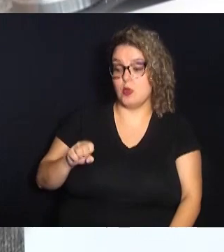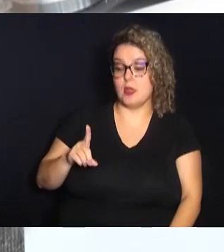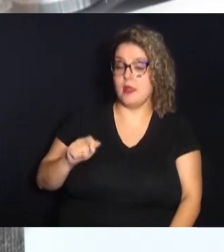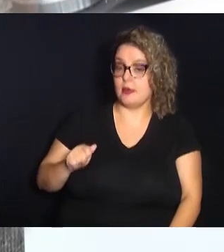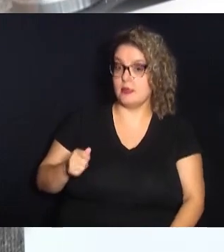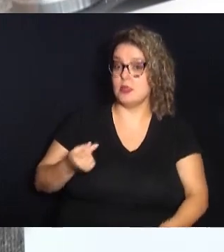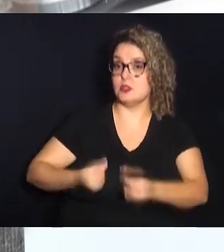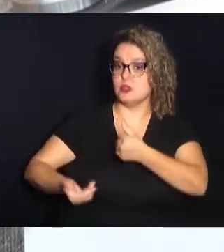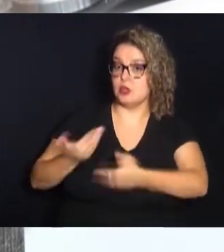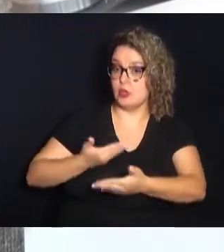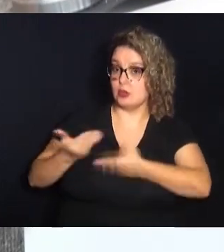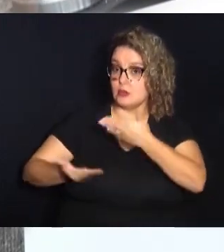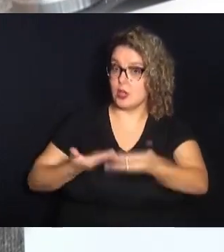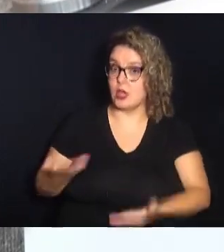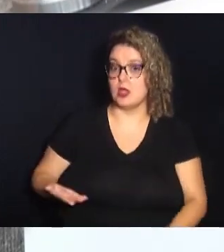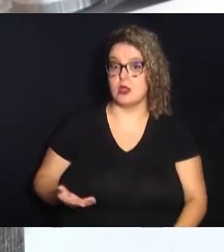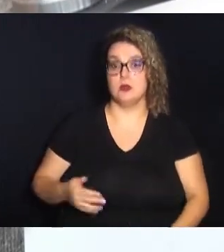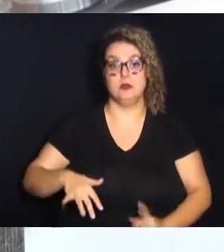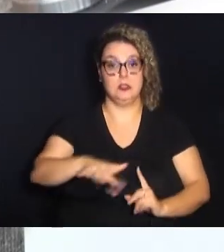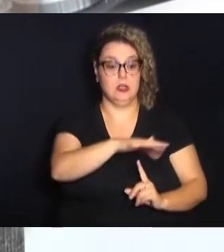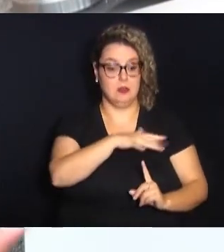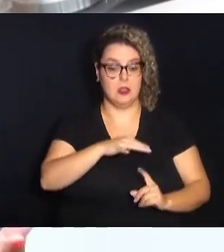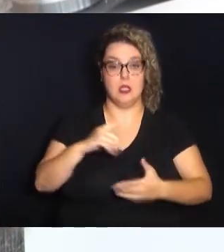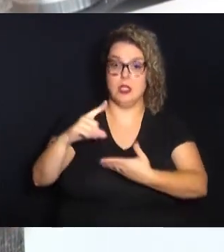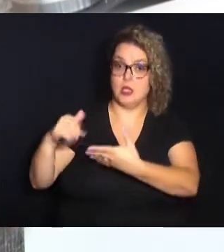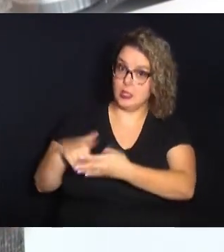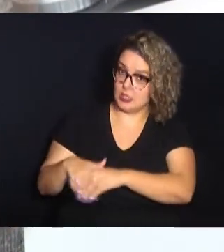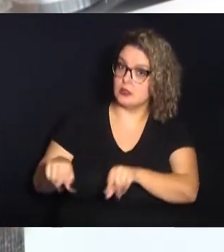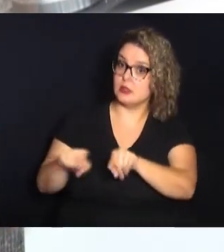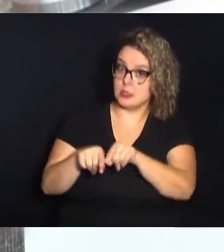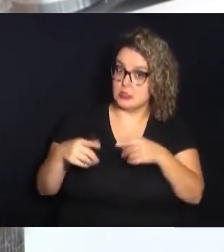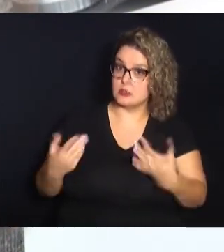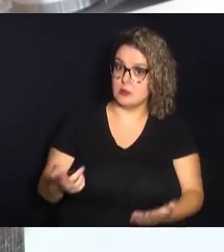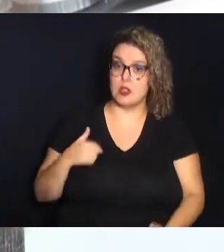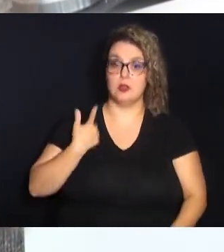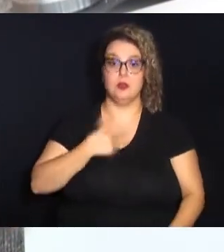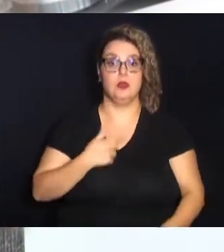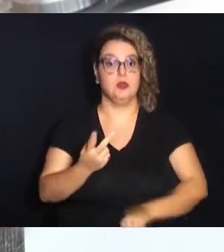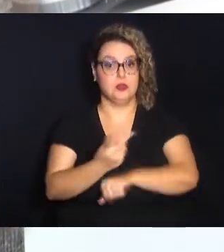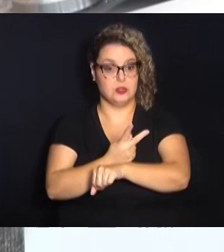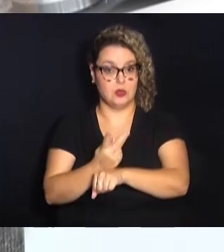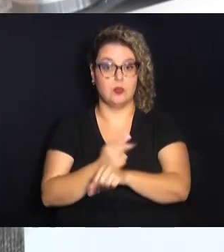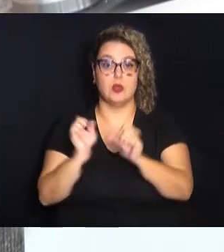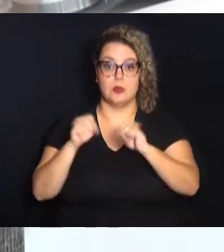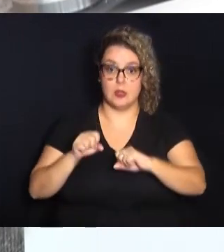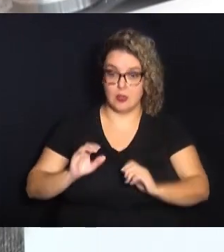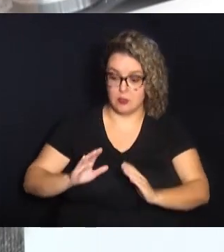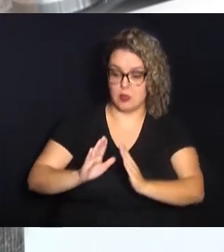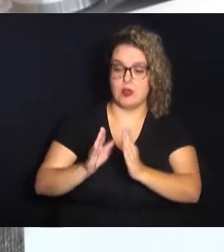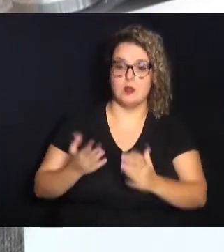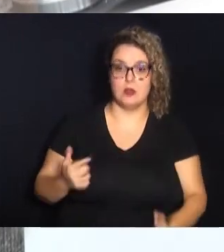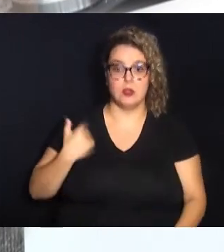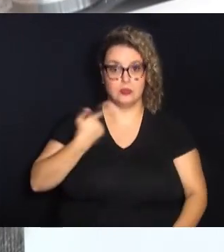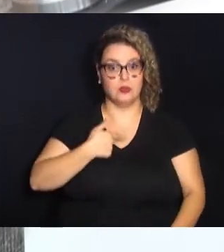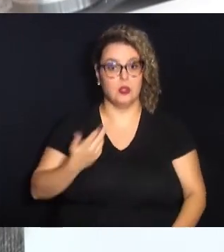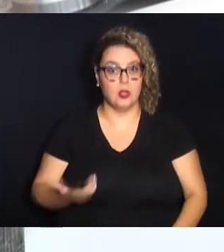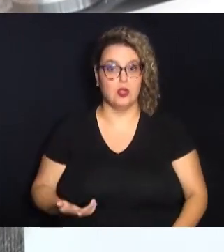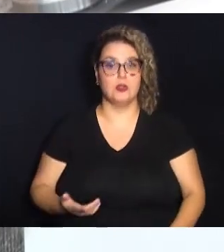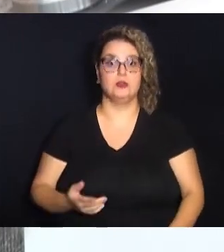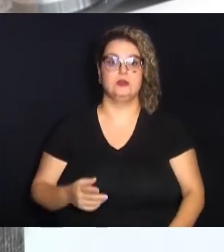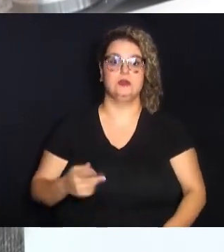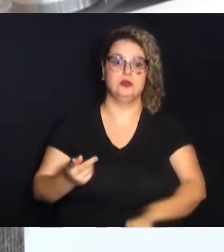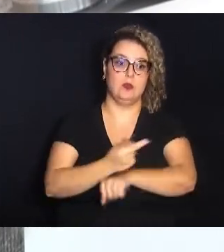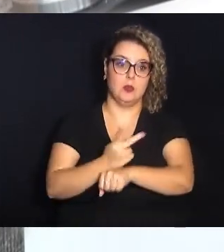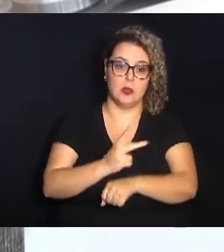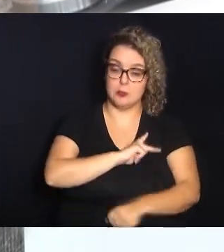moeda de troca Nas questões ambientais nas questões Nas questões eleitorais Então nós vamos procurar sim né FR gente aprovou